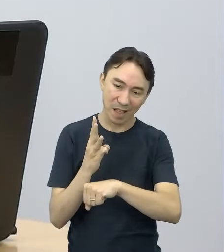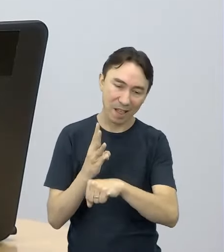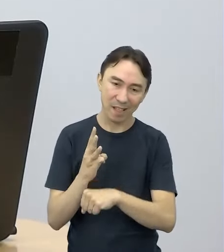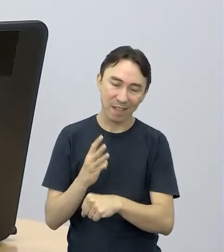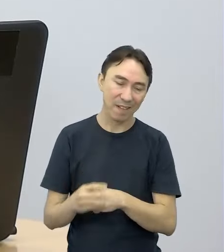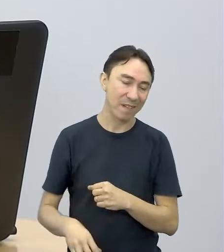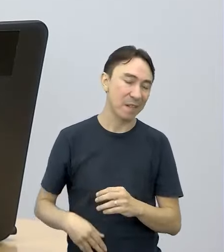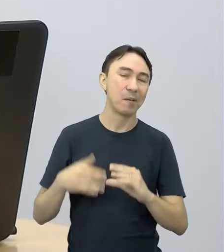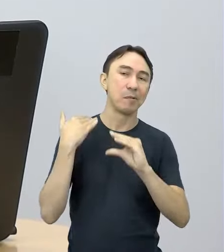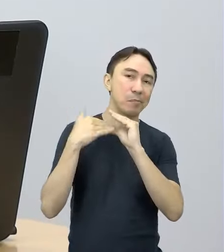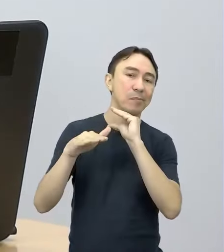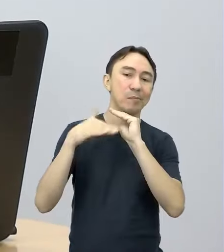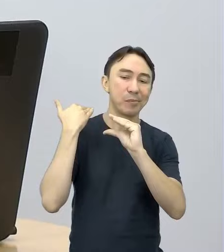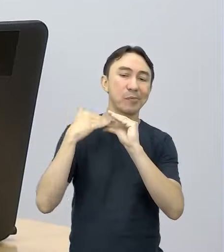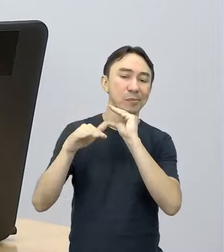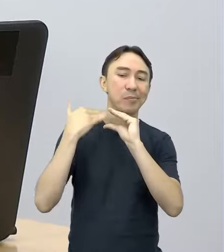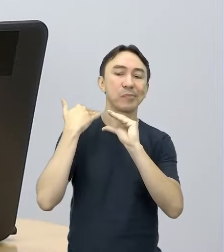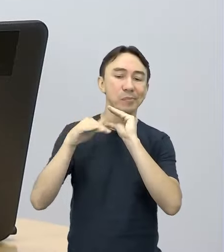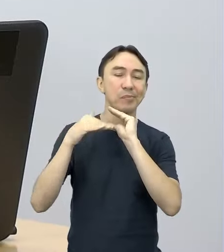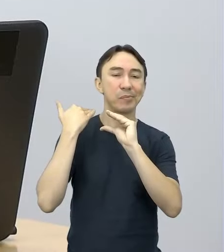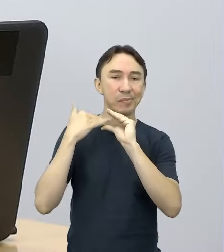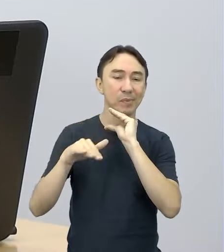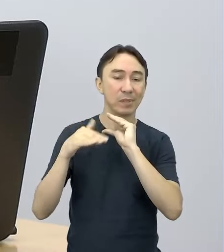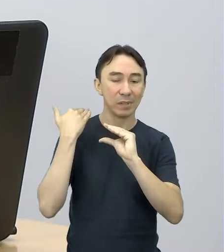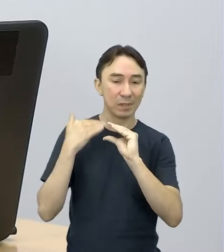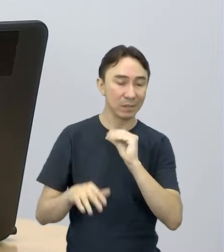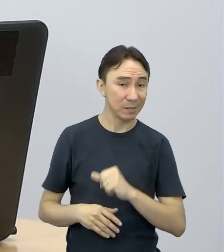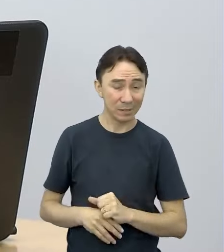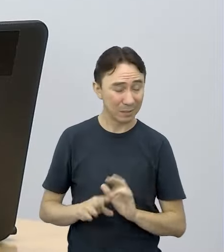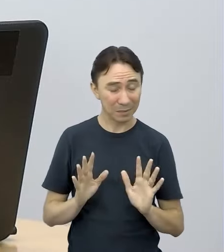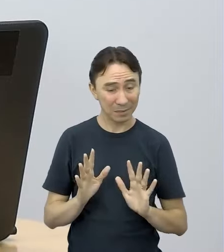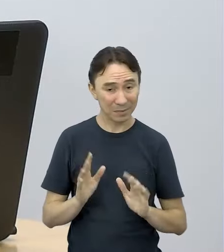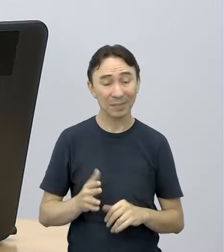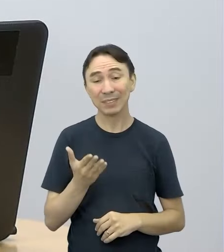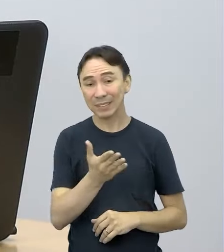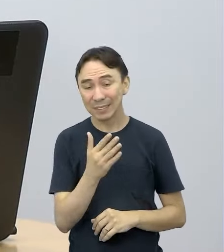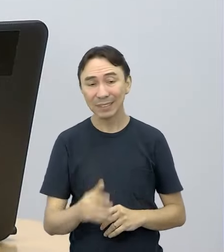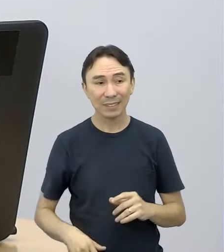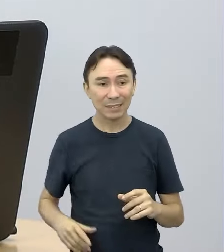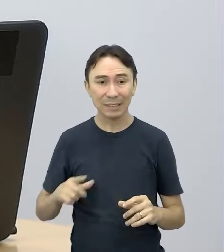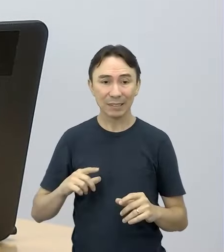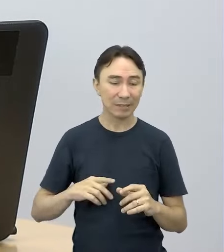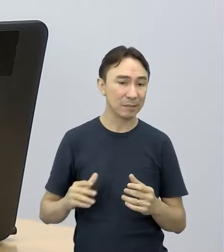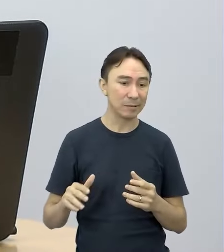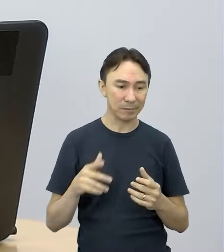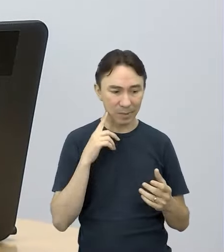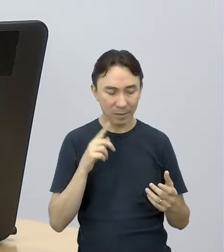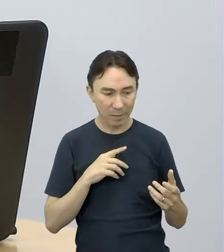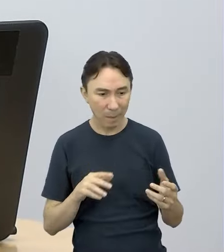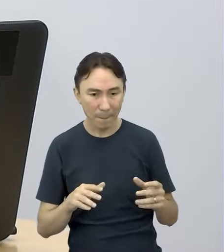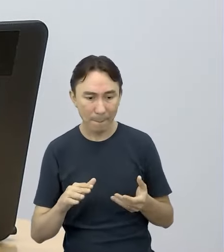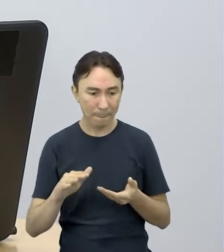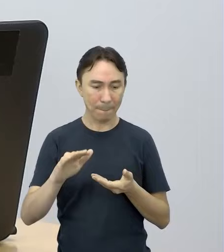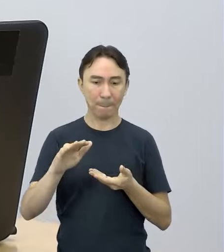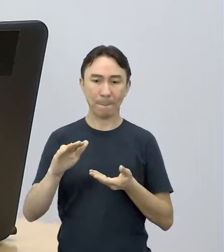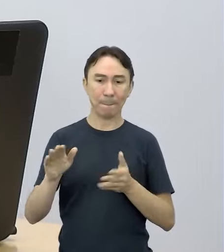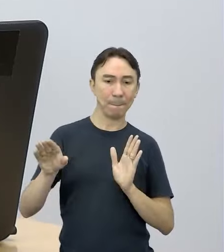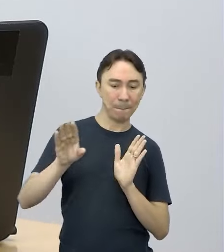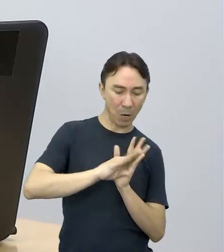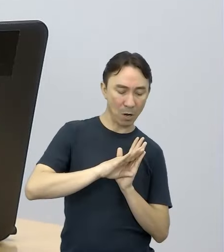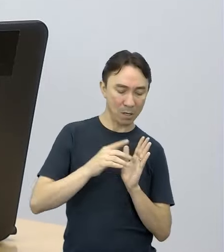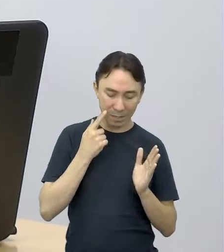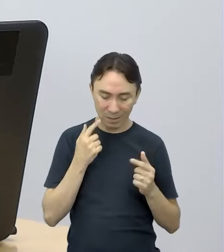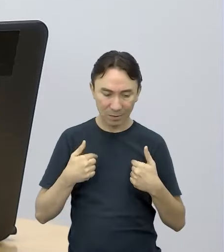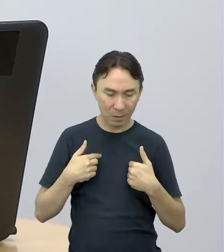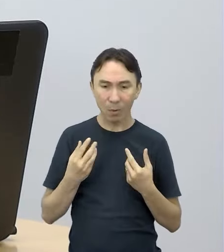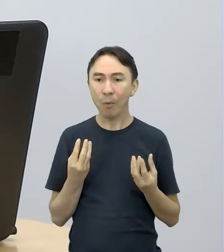mandou, né? Então, assim, a partir do que você recebe, né, como é que você vai lidar com isso? E aí, quando a gente